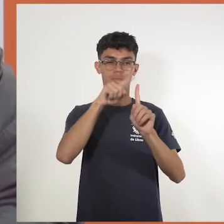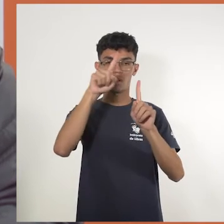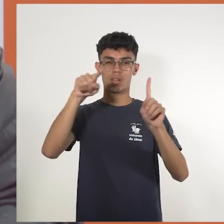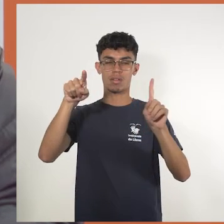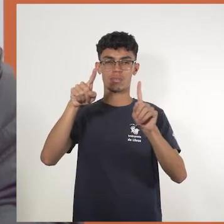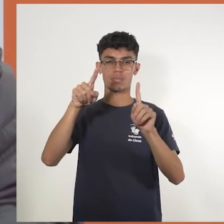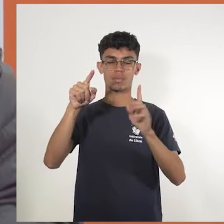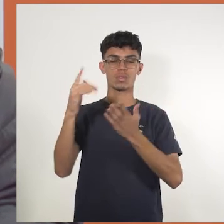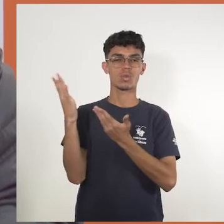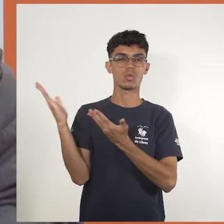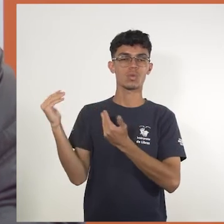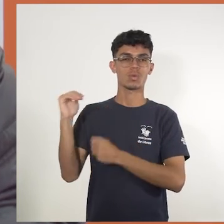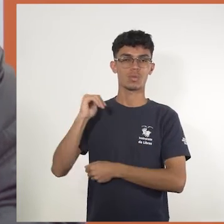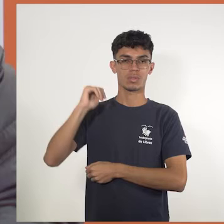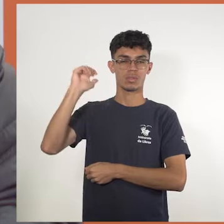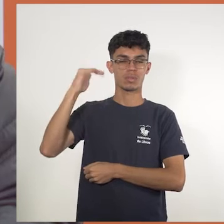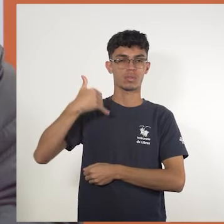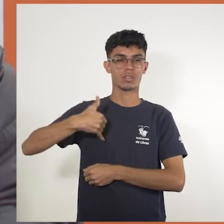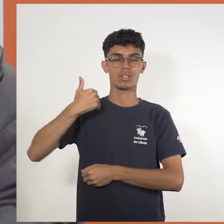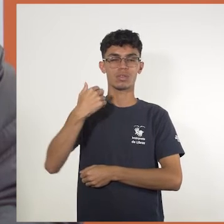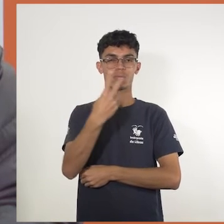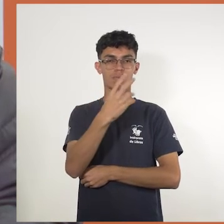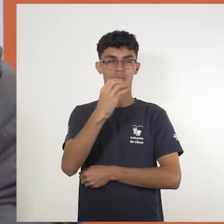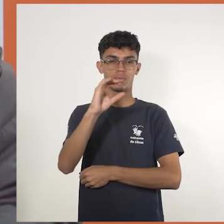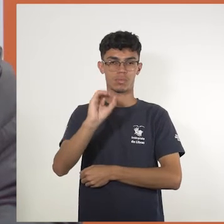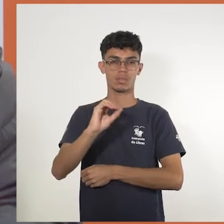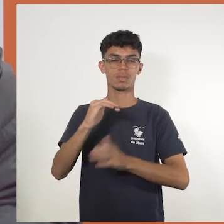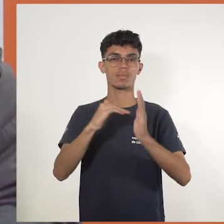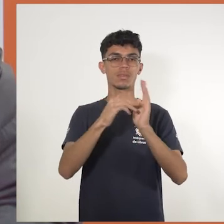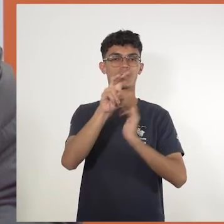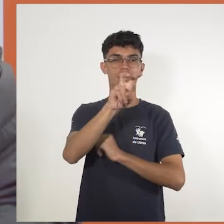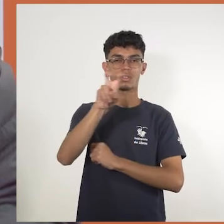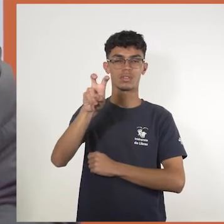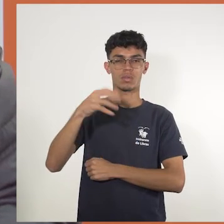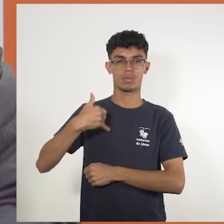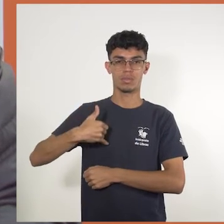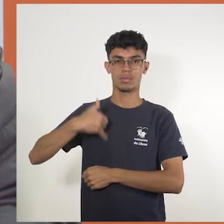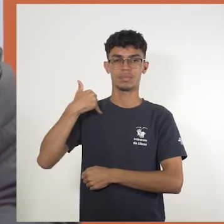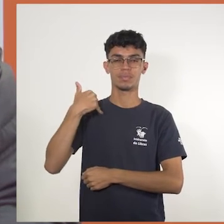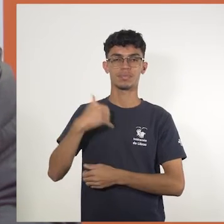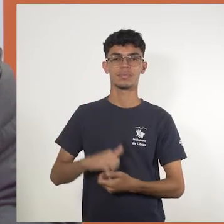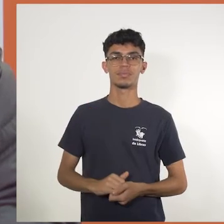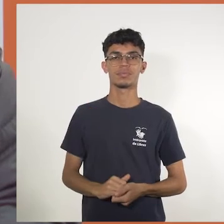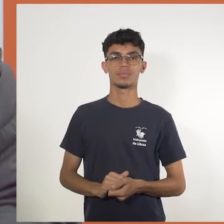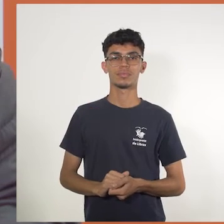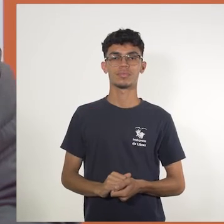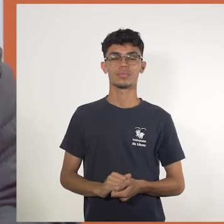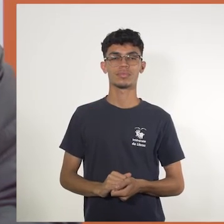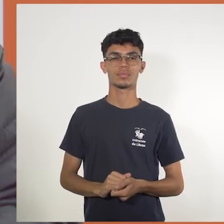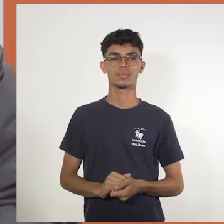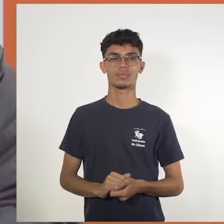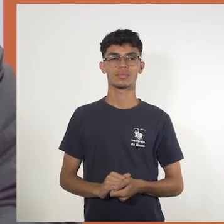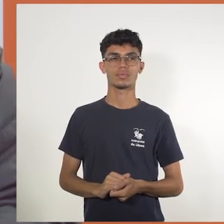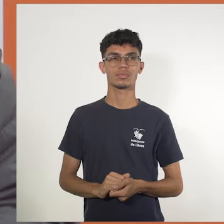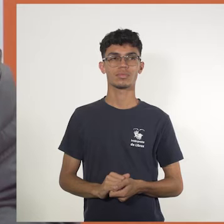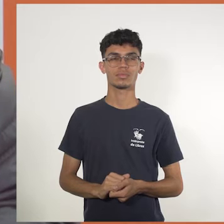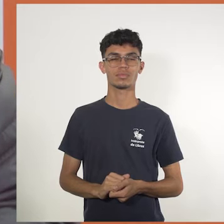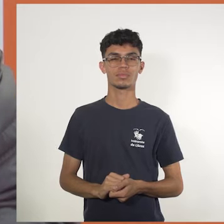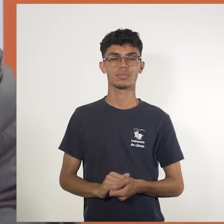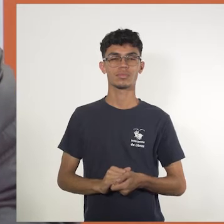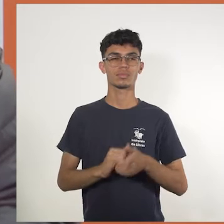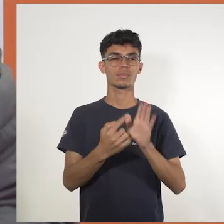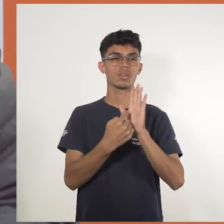jovem adulto entre 20 e 55 anos, né, em termos de incidência. E